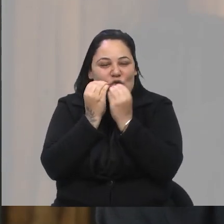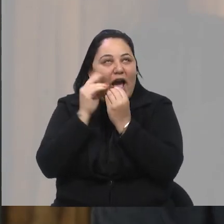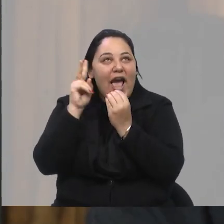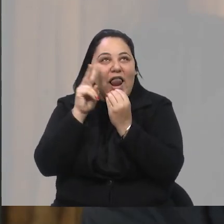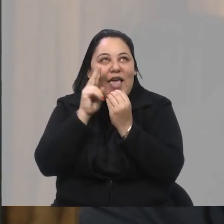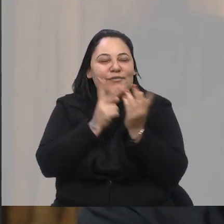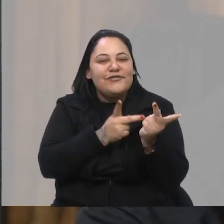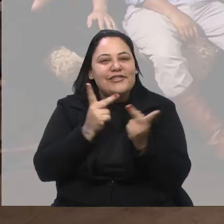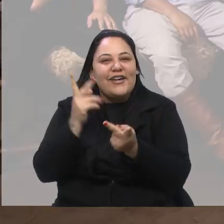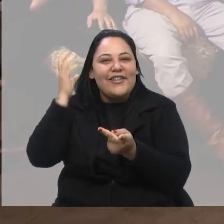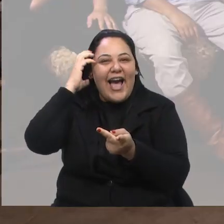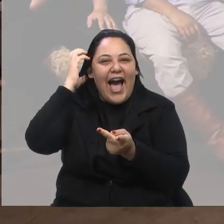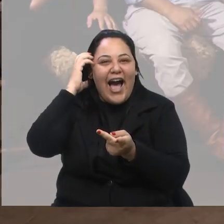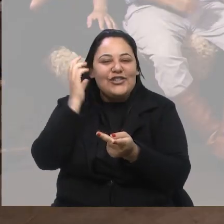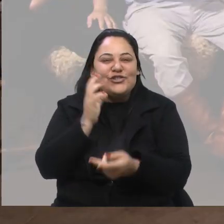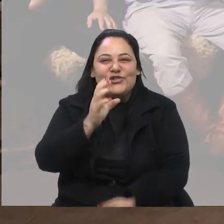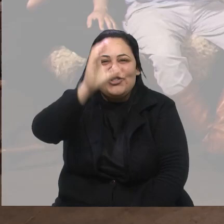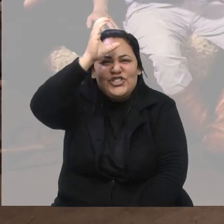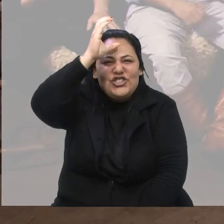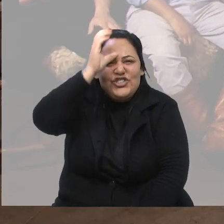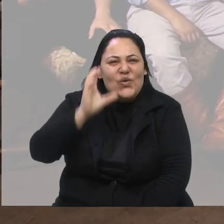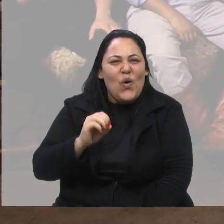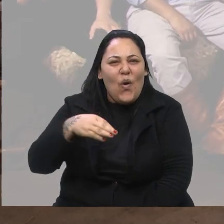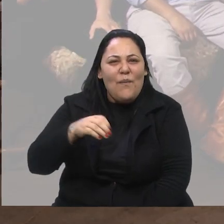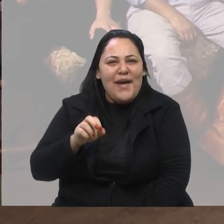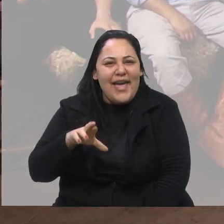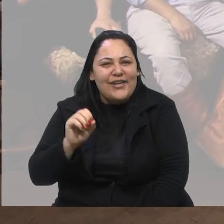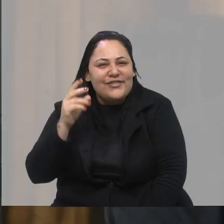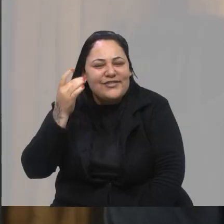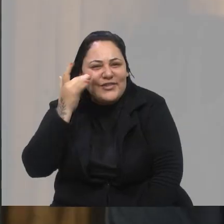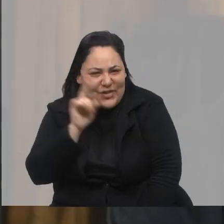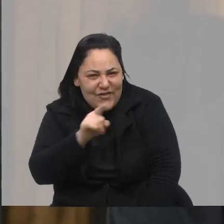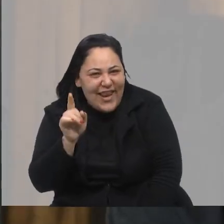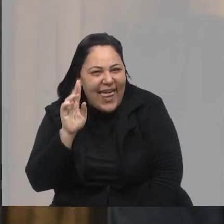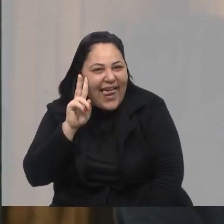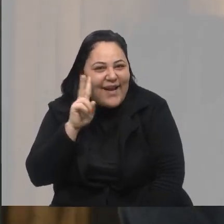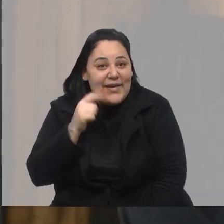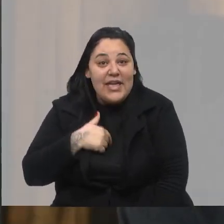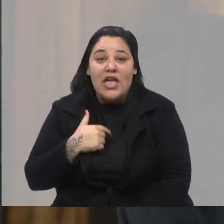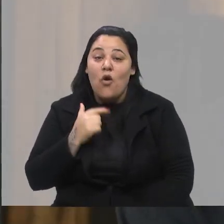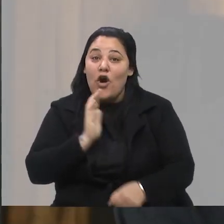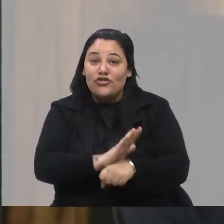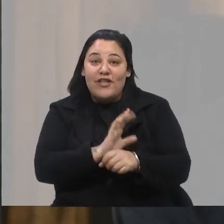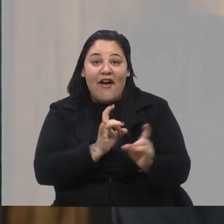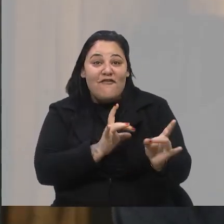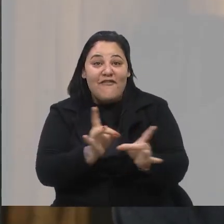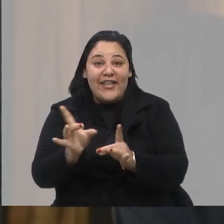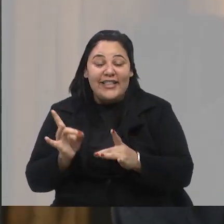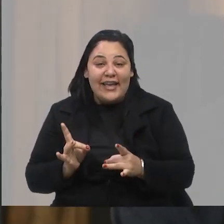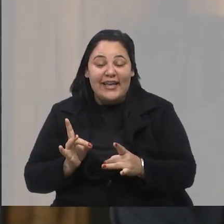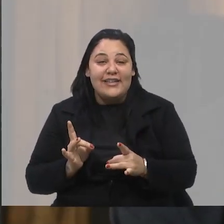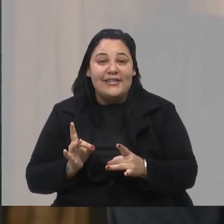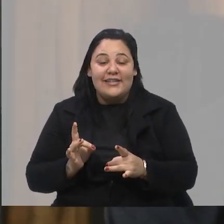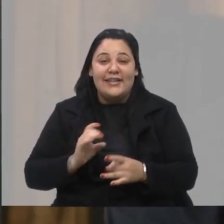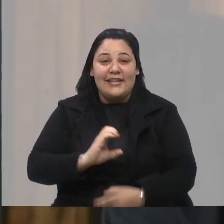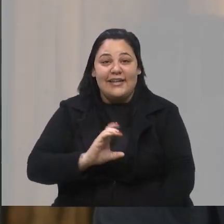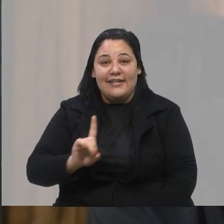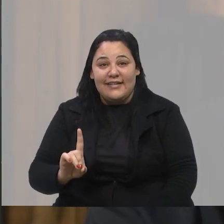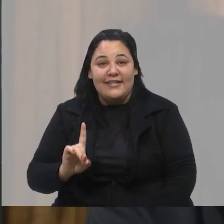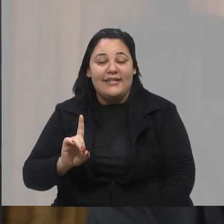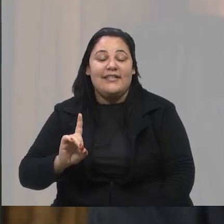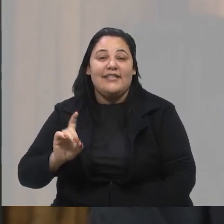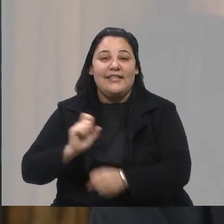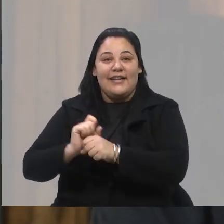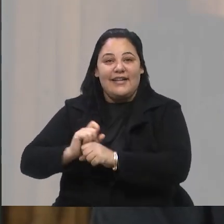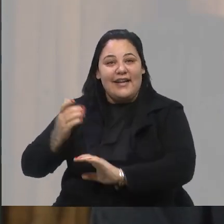do Titio Homero, não sei se o Robson vai lembrar, e eu ajudava ele a vender os CDs dele na época. Então, hoje ele não é mais